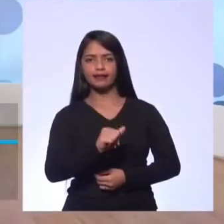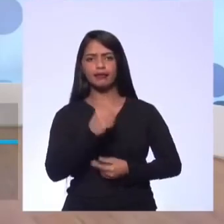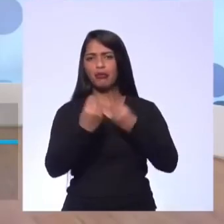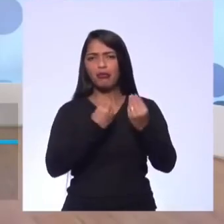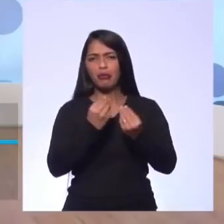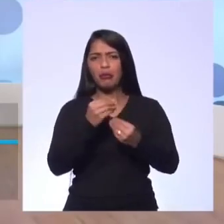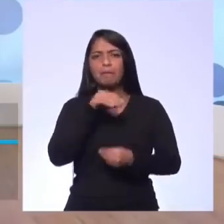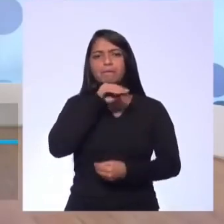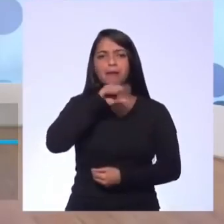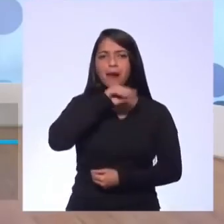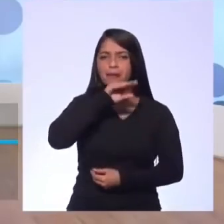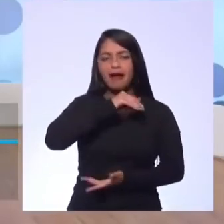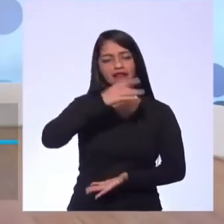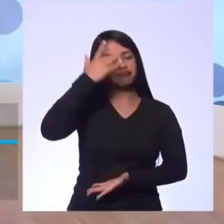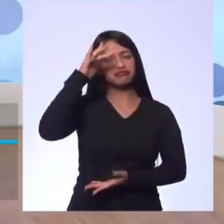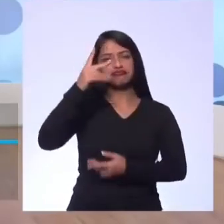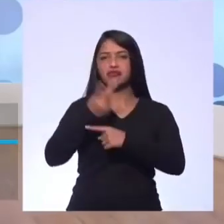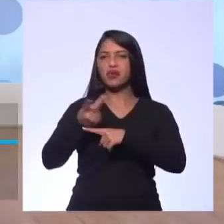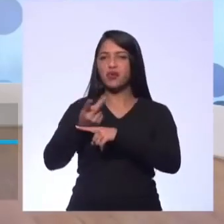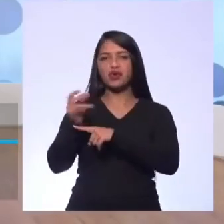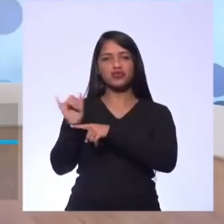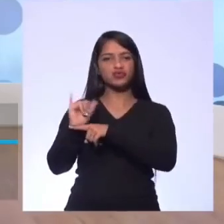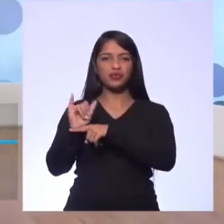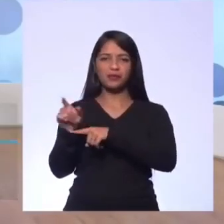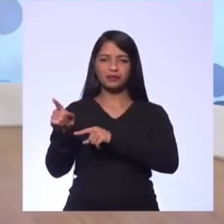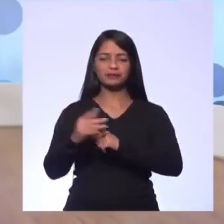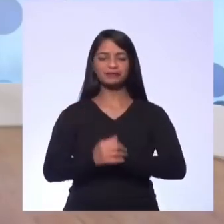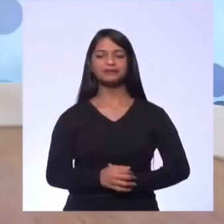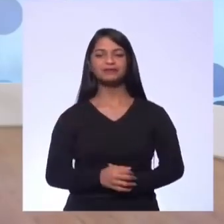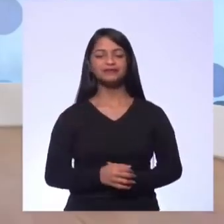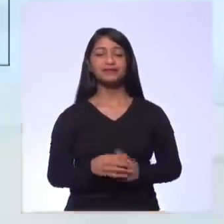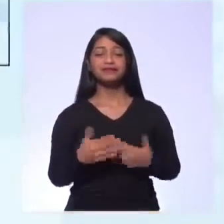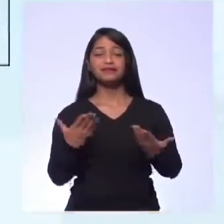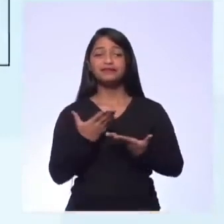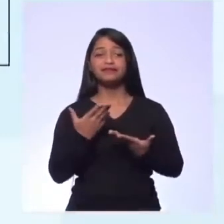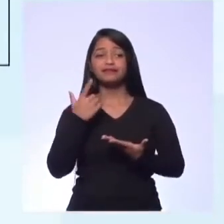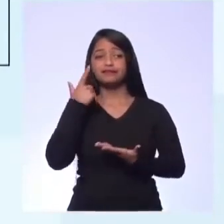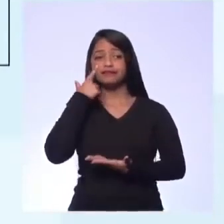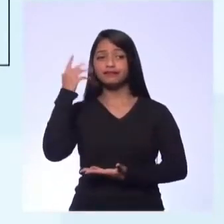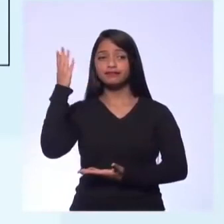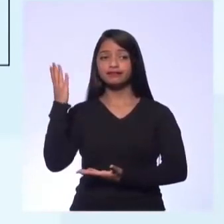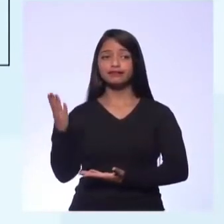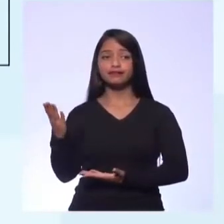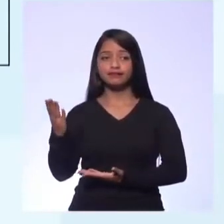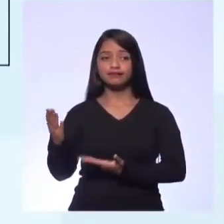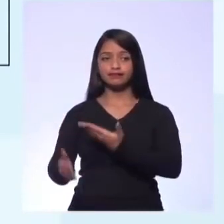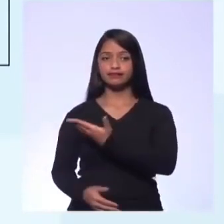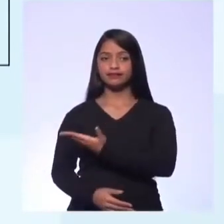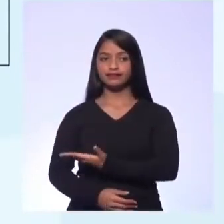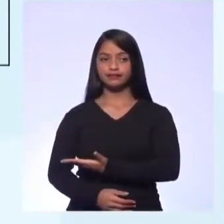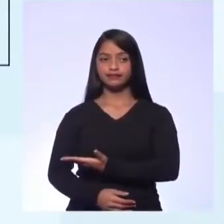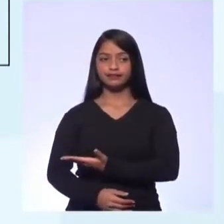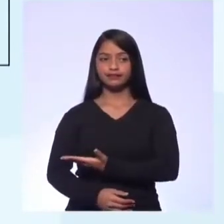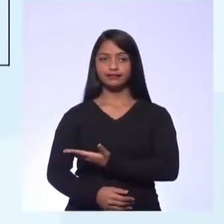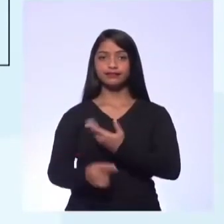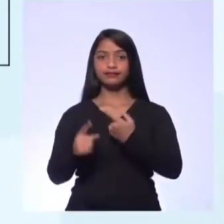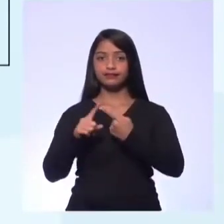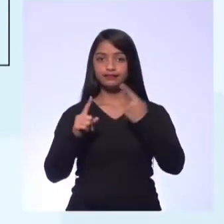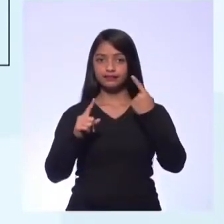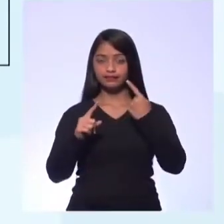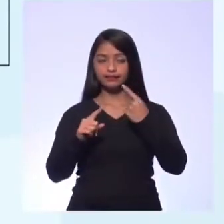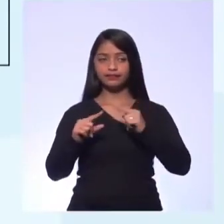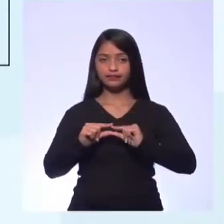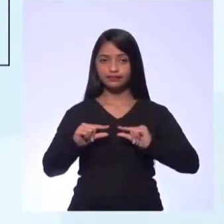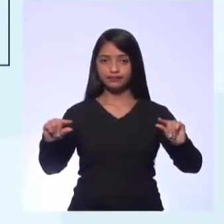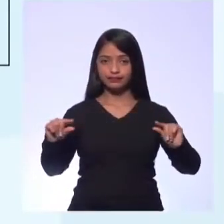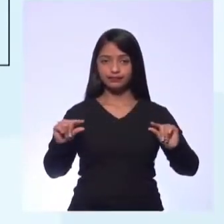YouTube e colocar a pessoa falando sobre o prato. Mas vamos ver aí como é que ficaria na tela. Olha só embaixo, tem lá. Stroganoff is a